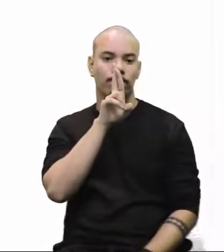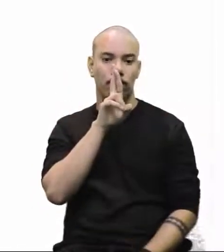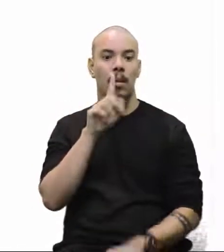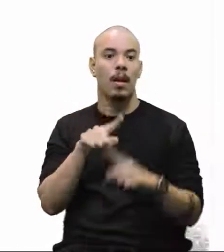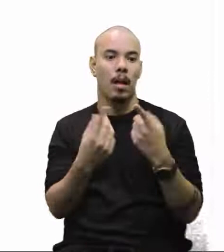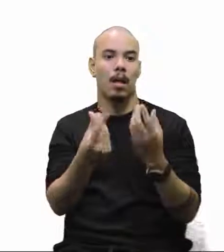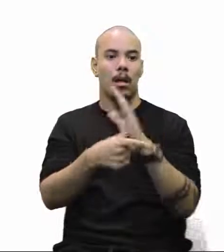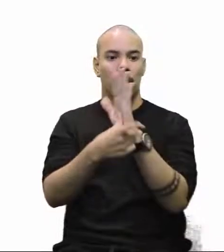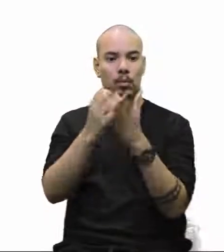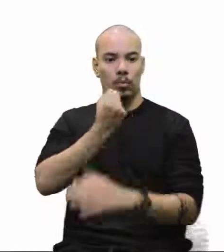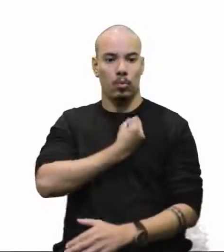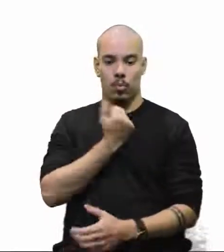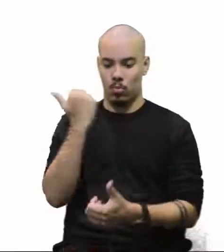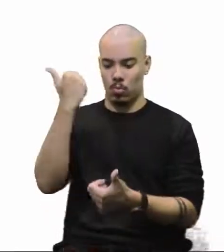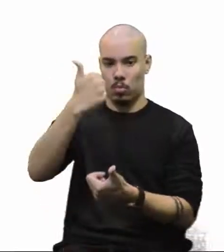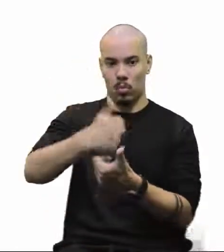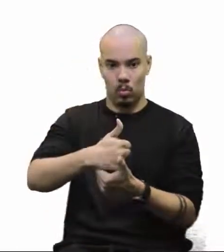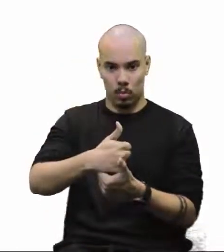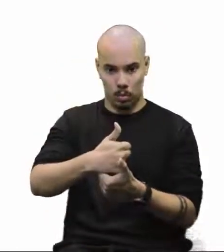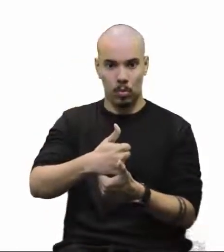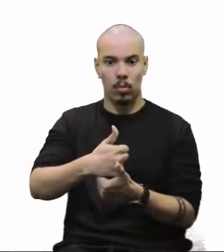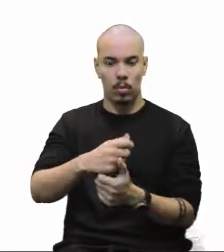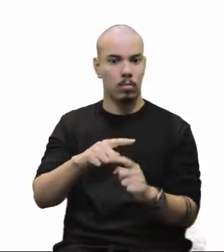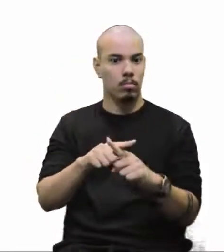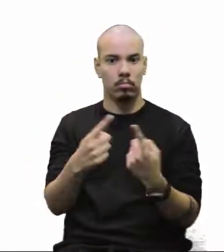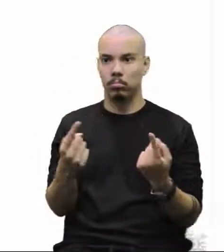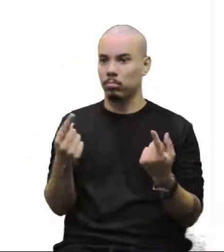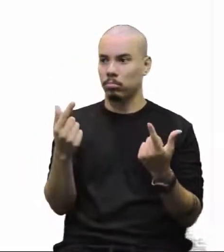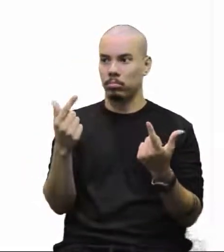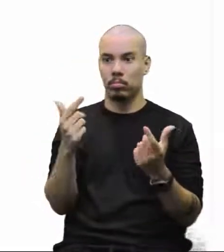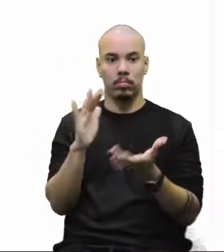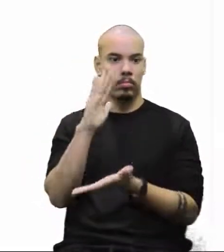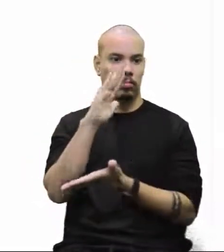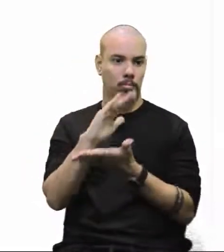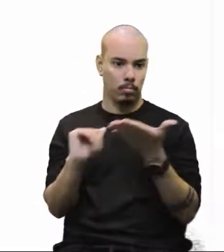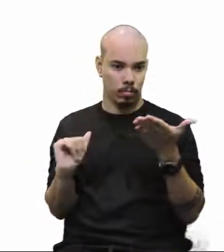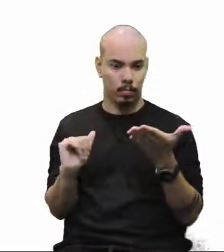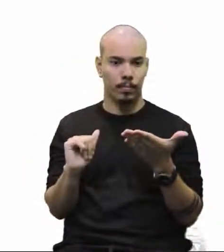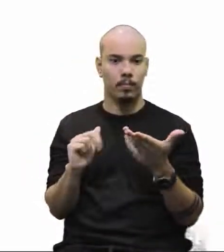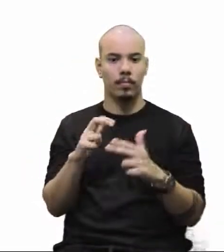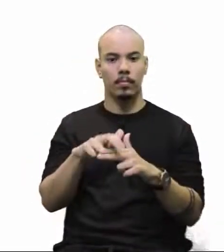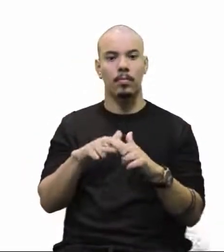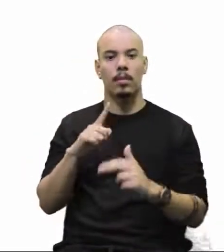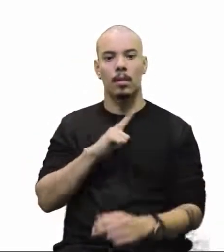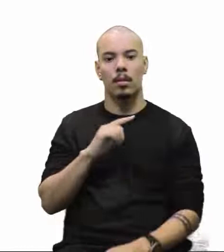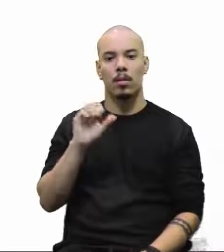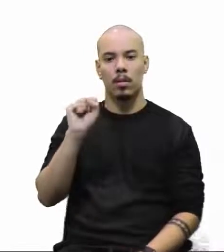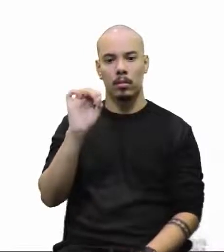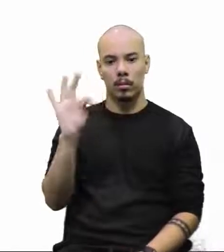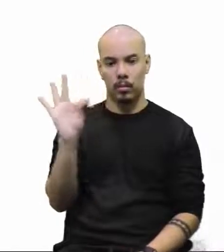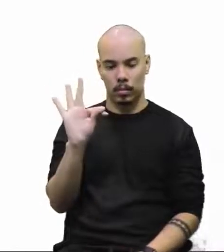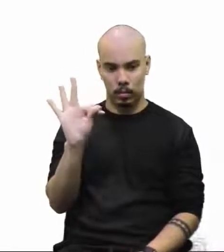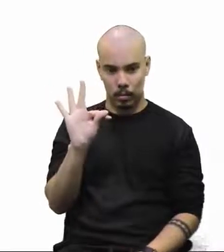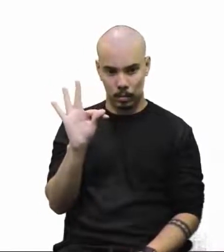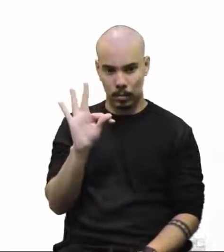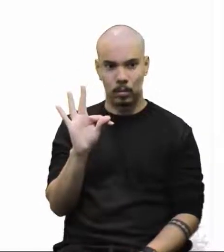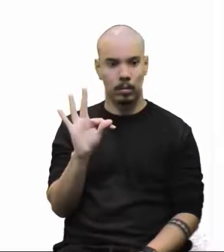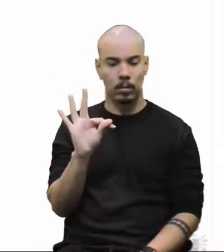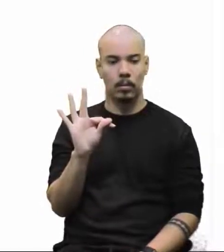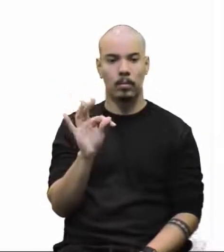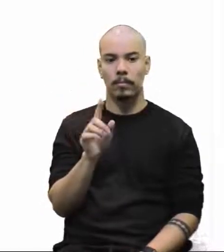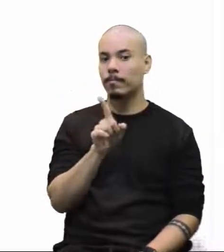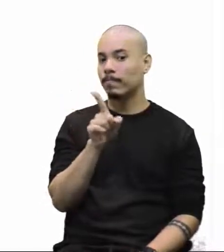né, que seria quilo, na verdade, mas não foi dado assim. 8 Tesla é o campo, e como